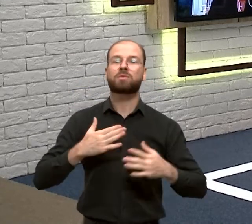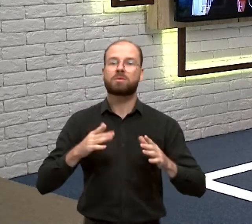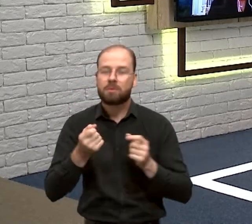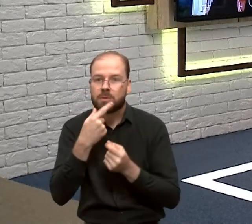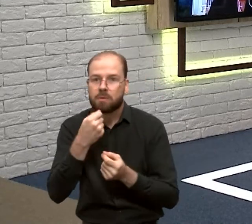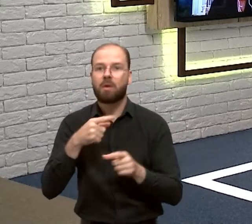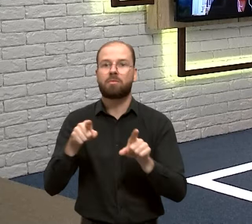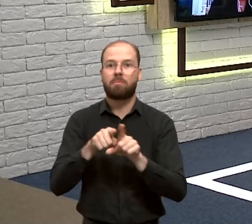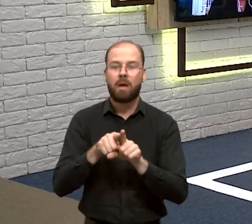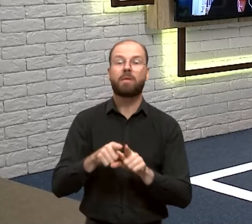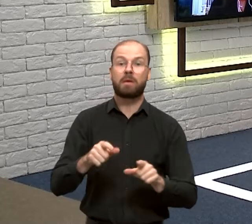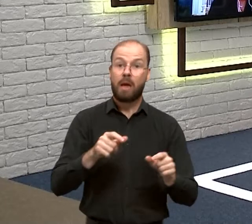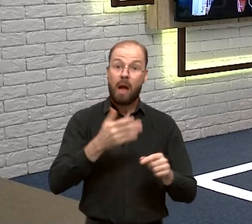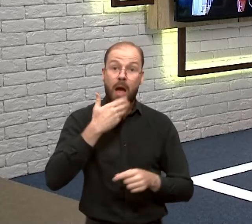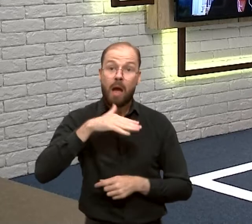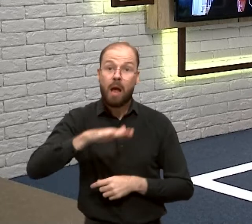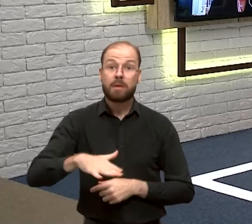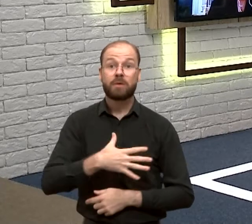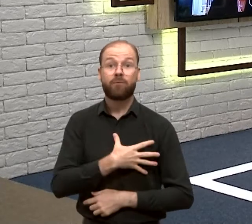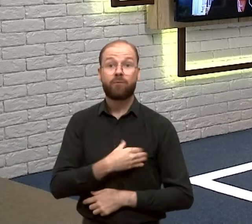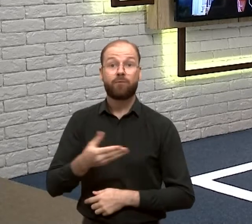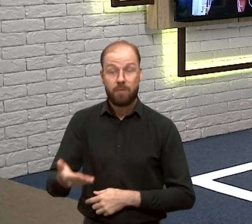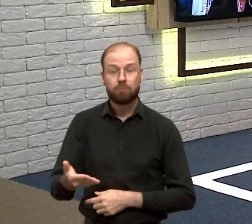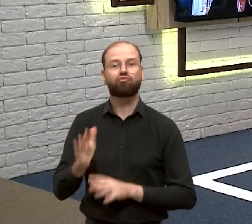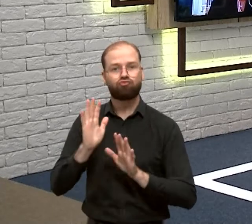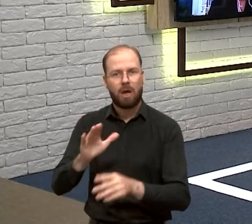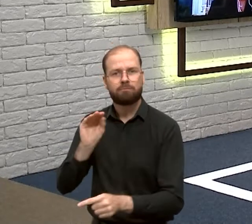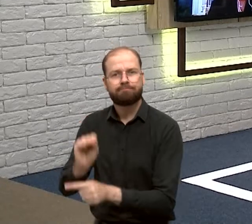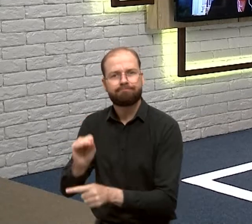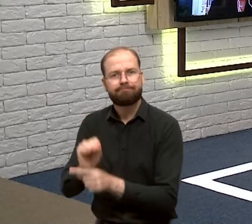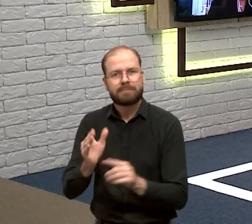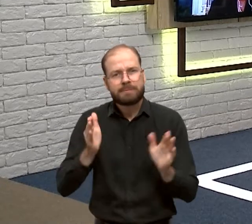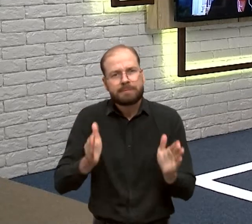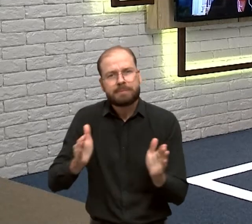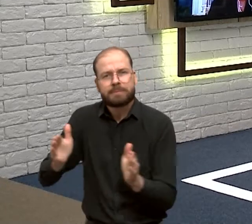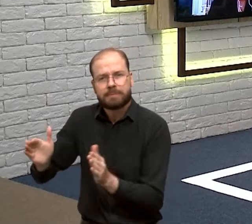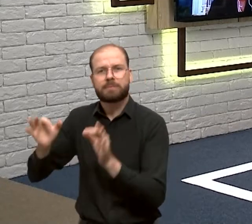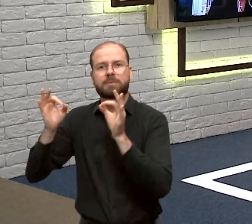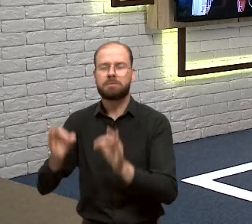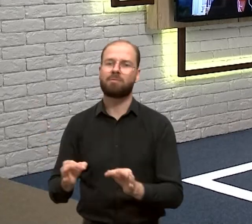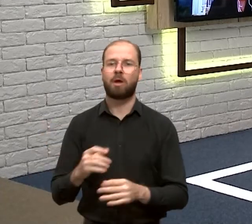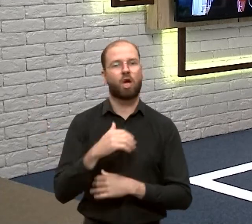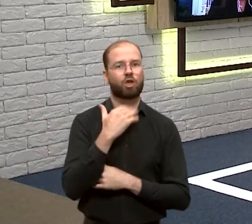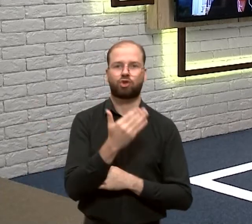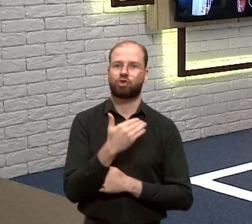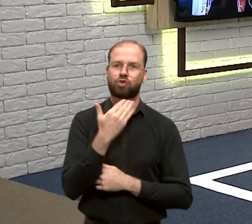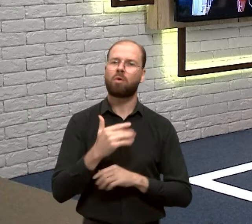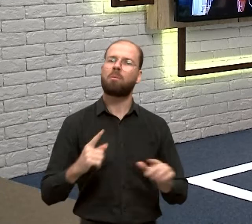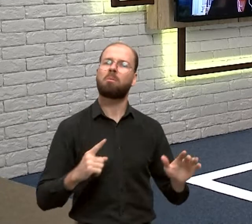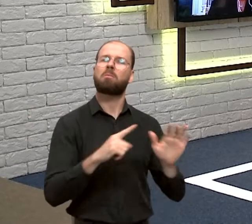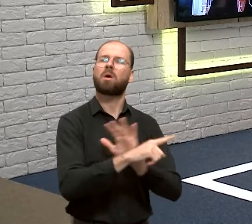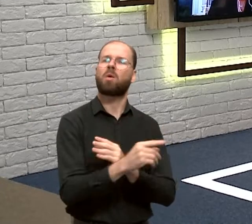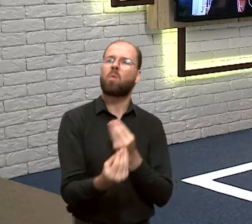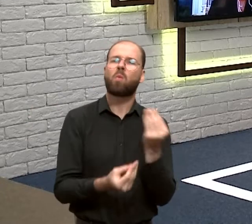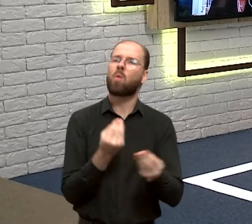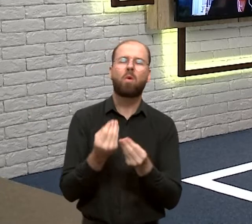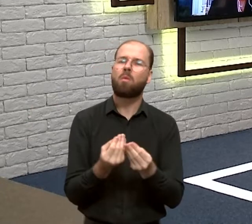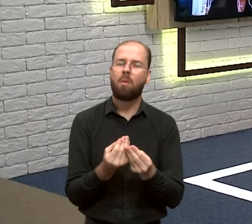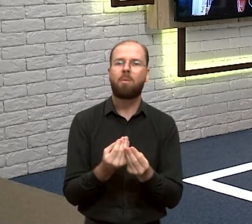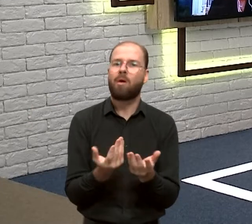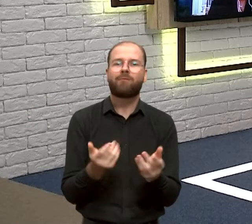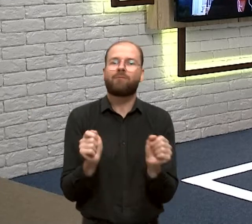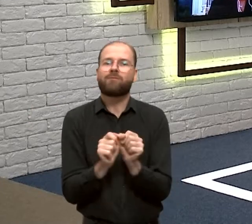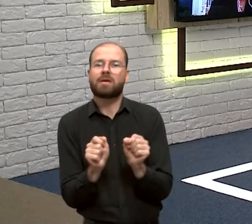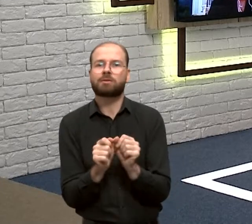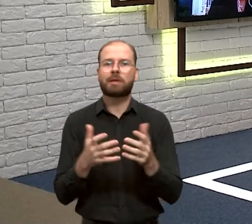rotina de sono para a criança, mas que não adiantou. O que fazer agora? Existe algum outro tratamento que a senhora indicaria? Algum médico